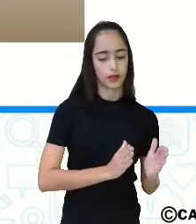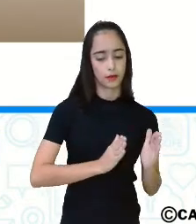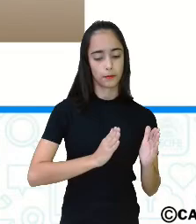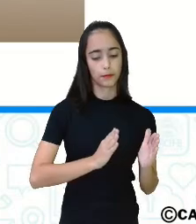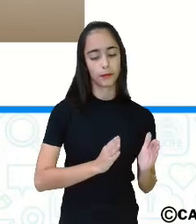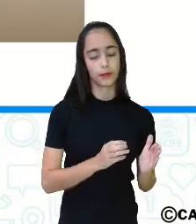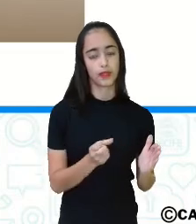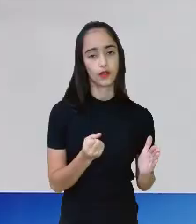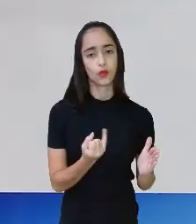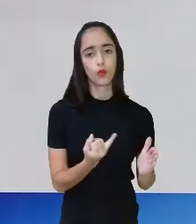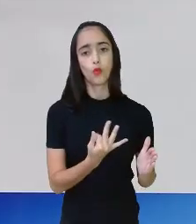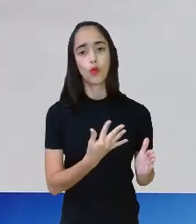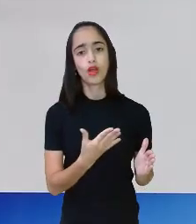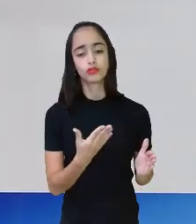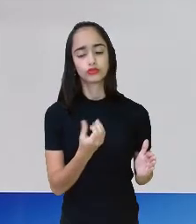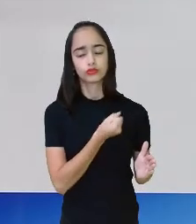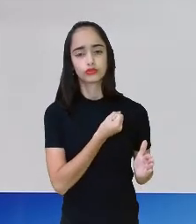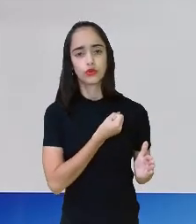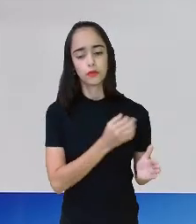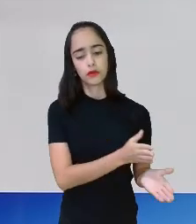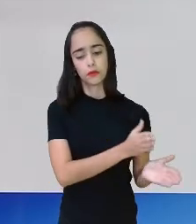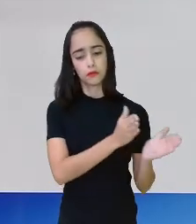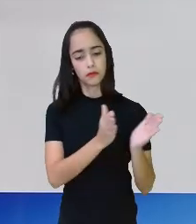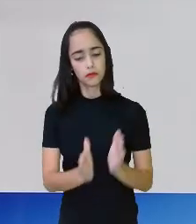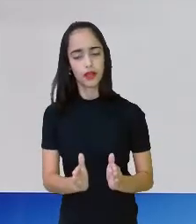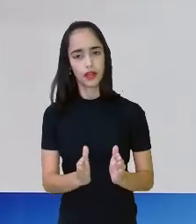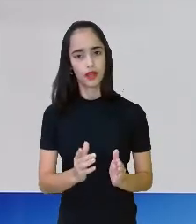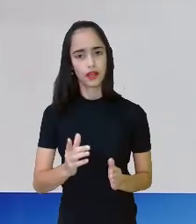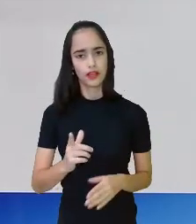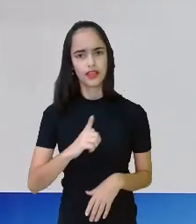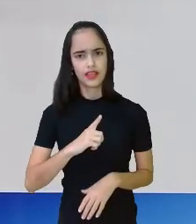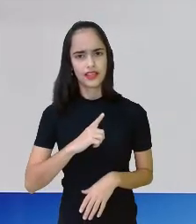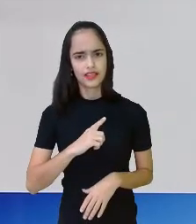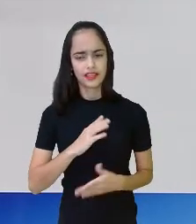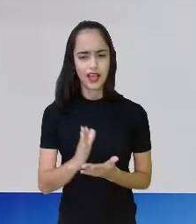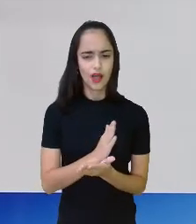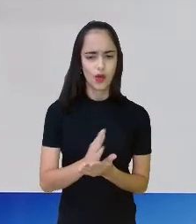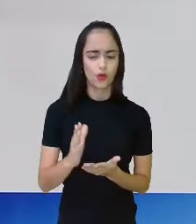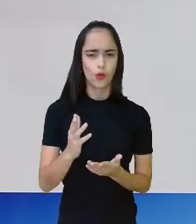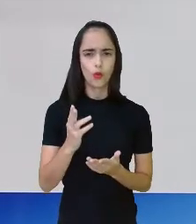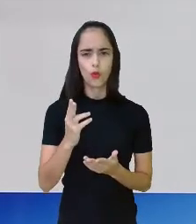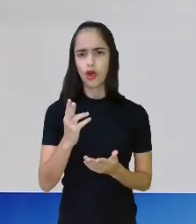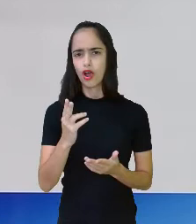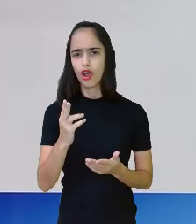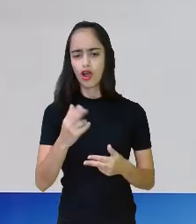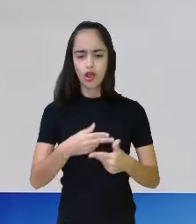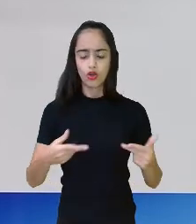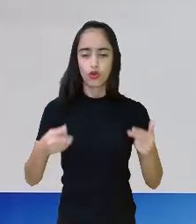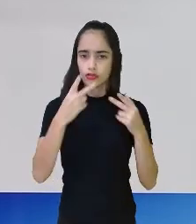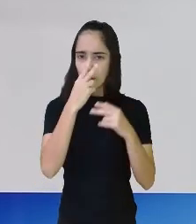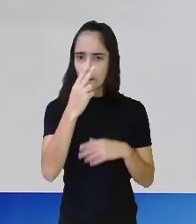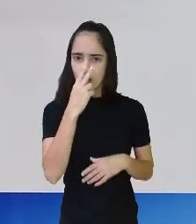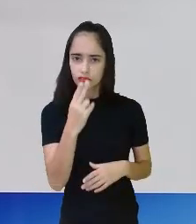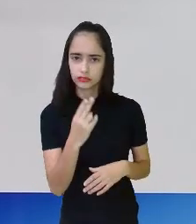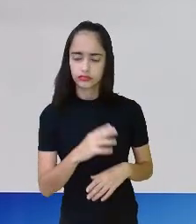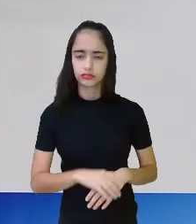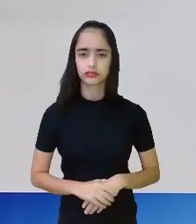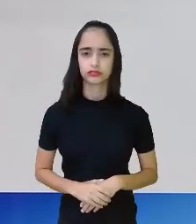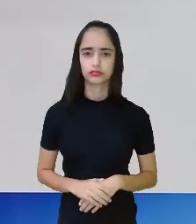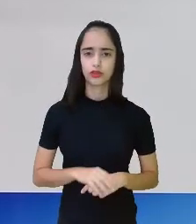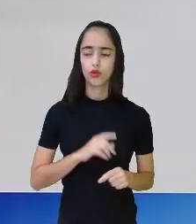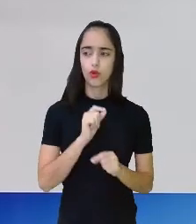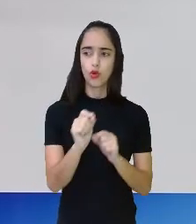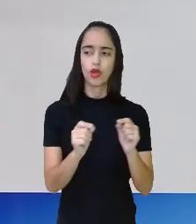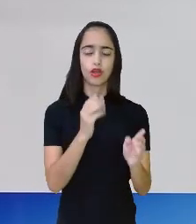Vocês já perceberam aí alguma coisa? Tem alguma semelhança nisso que acontece? Nessas duas sequências aí que estão